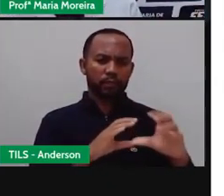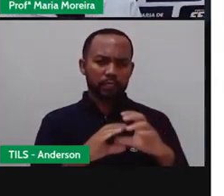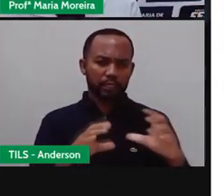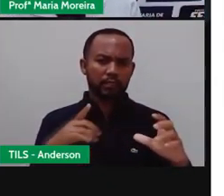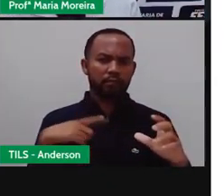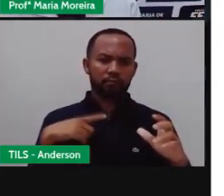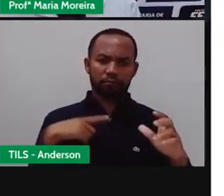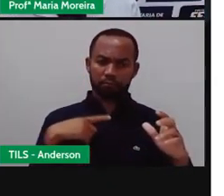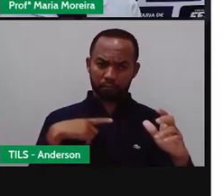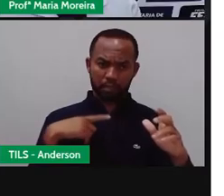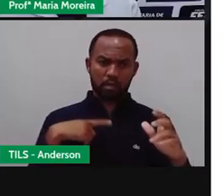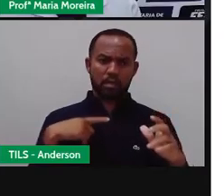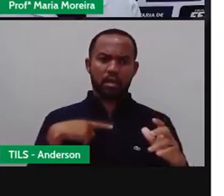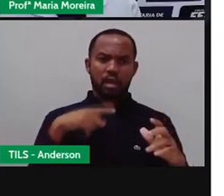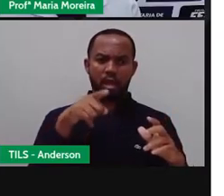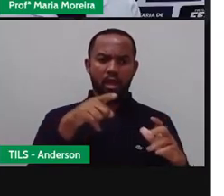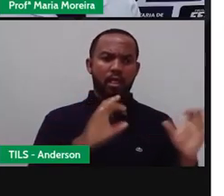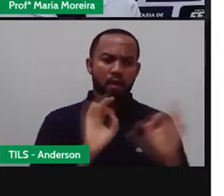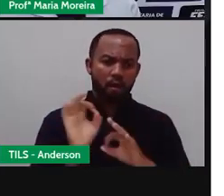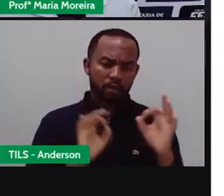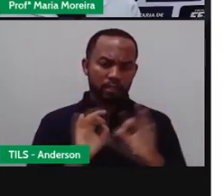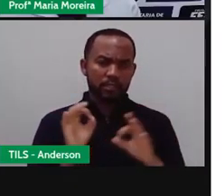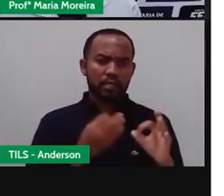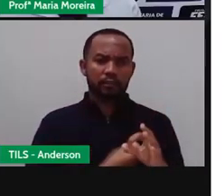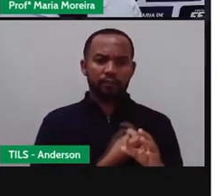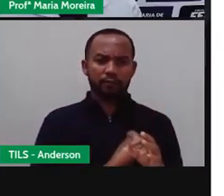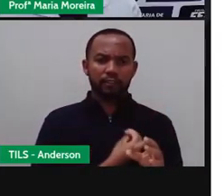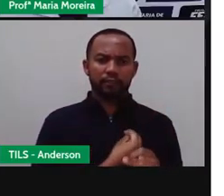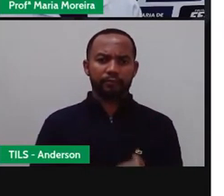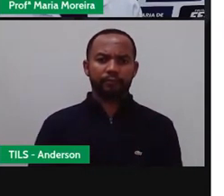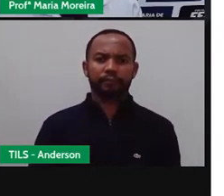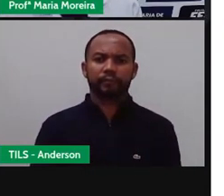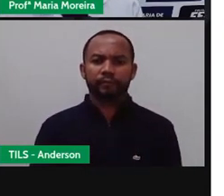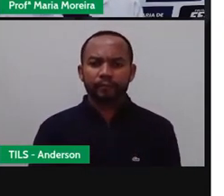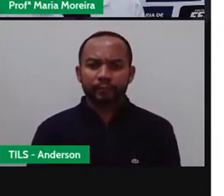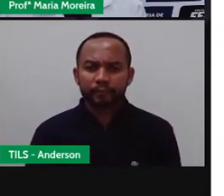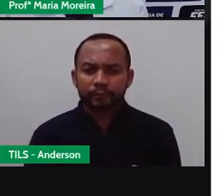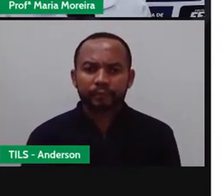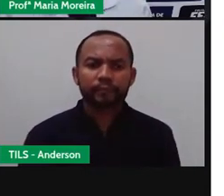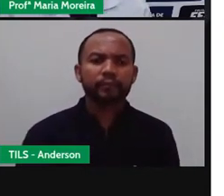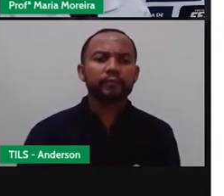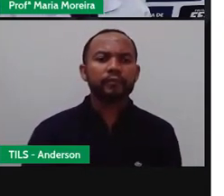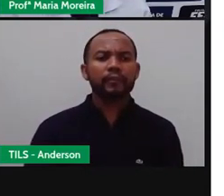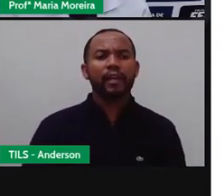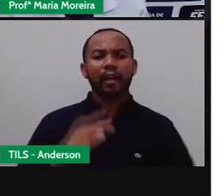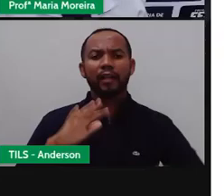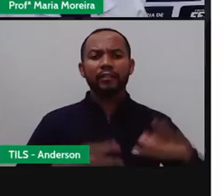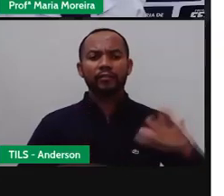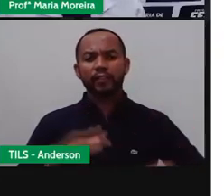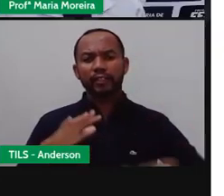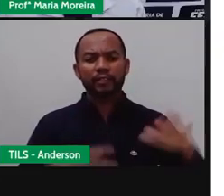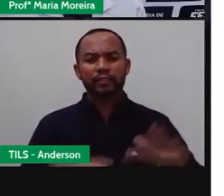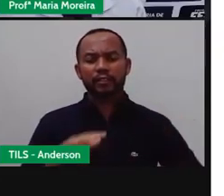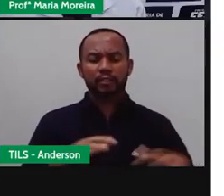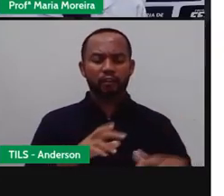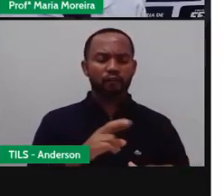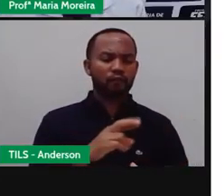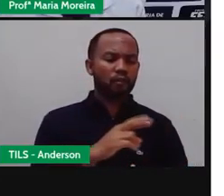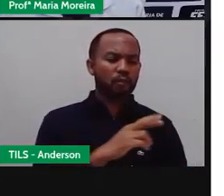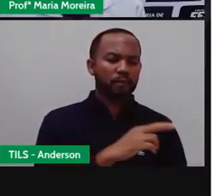química, então eles são bem organizadinhos, viu? Bom, geralmente, as formigas,